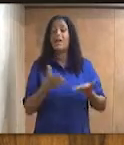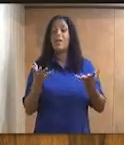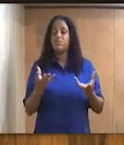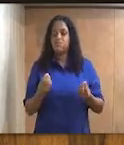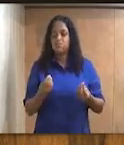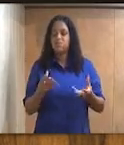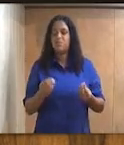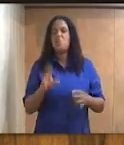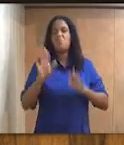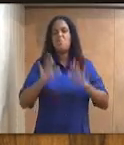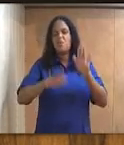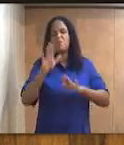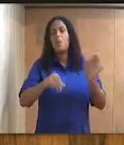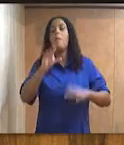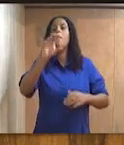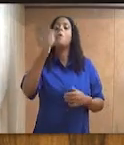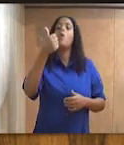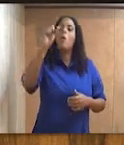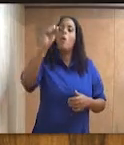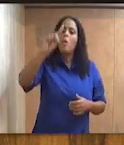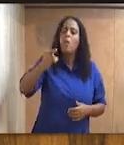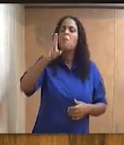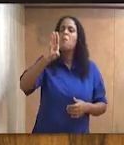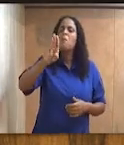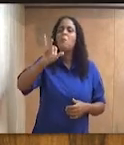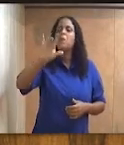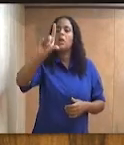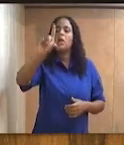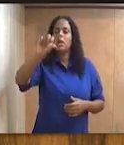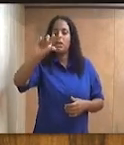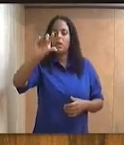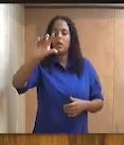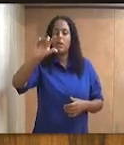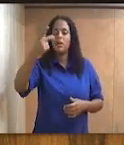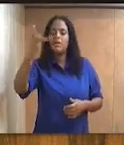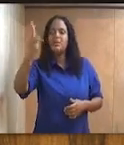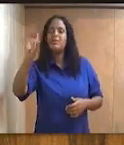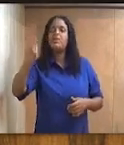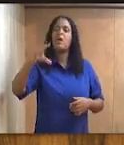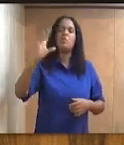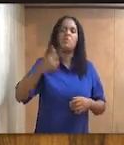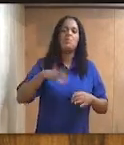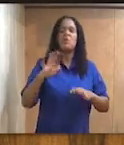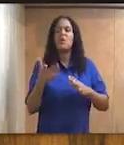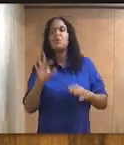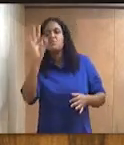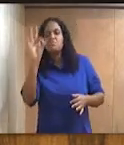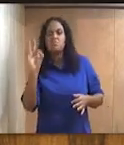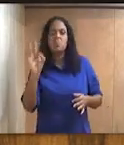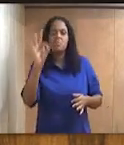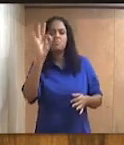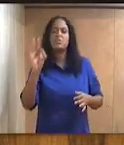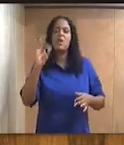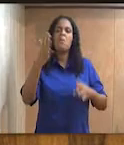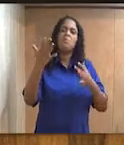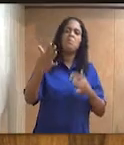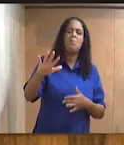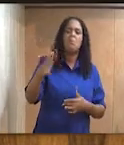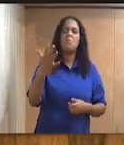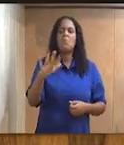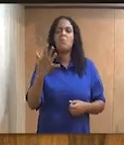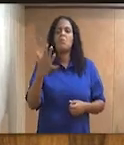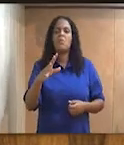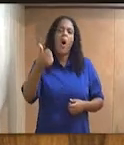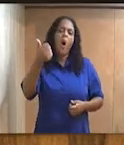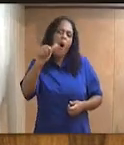a 1.221 bilhão. Se você levar para as porcentagens, você vê que teve uma projeção de mais ou menos